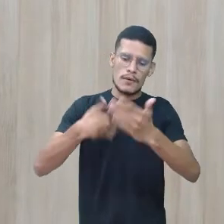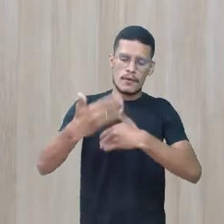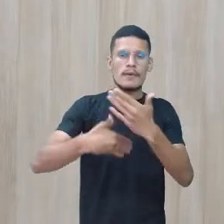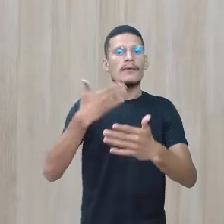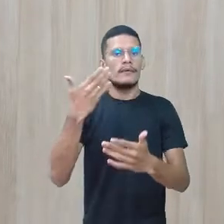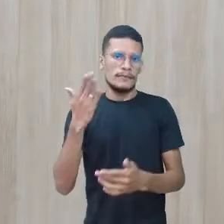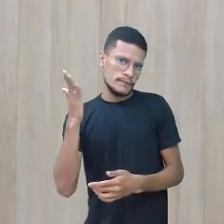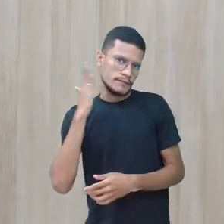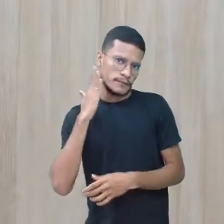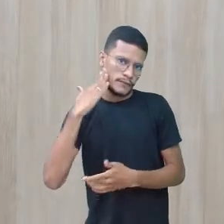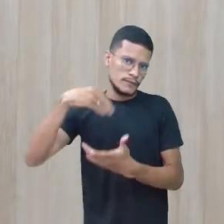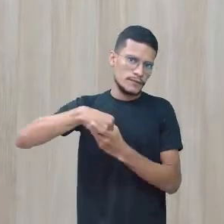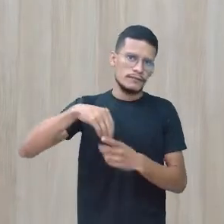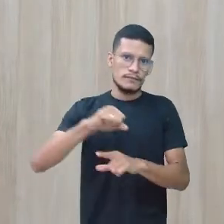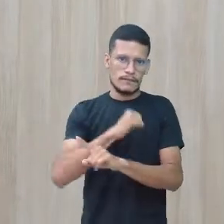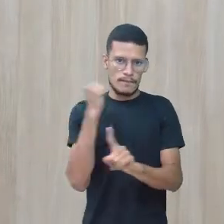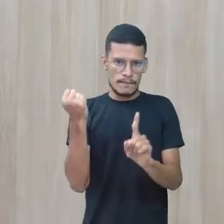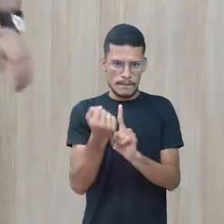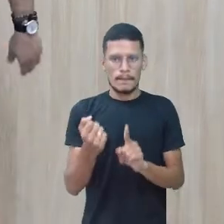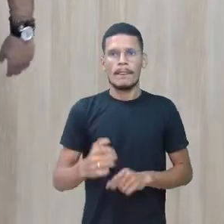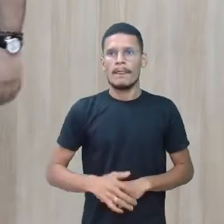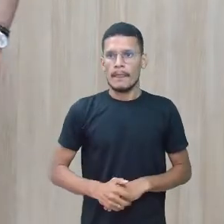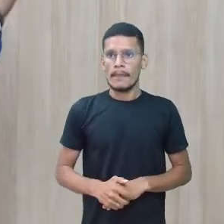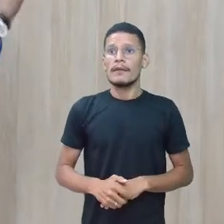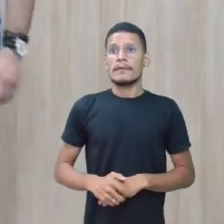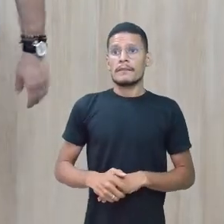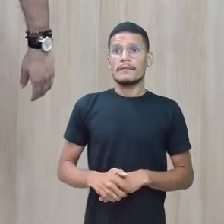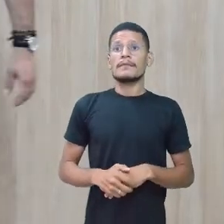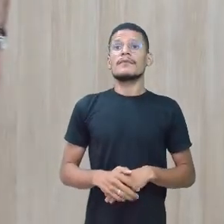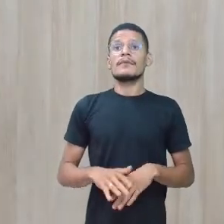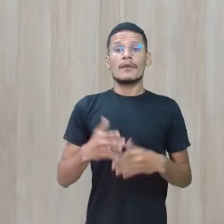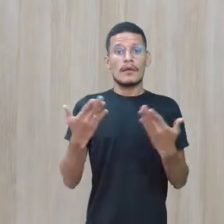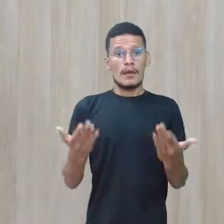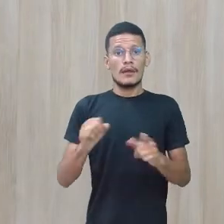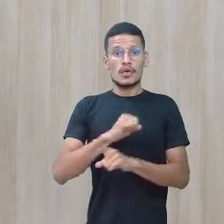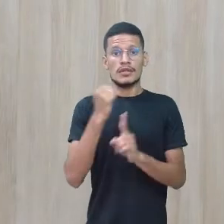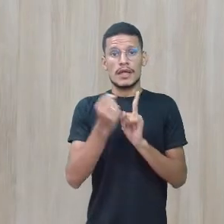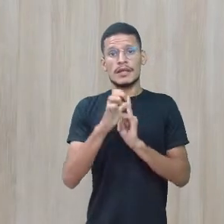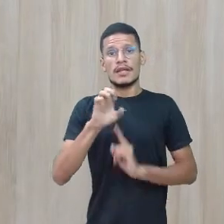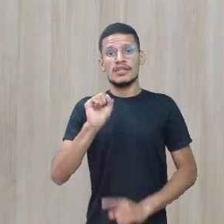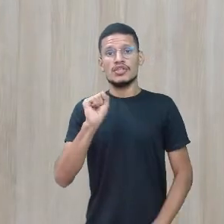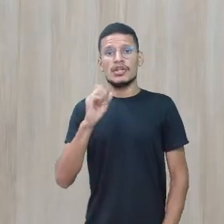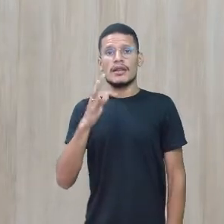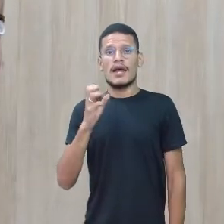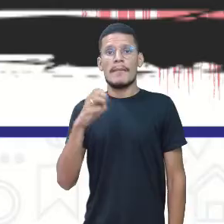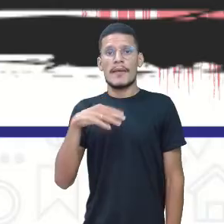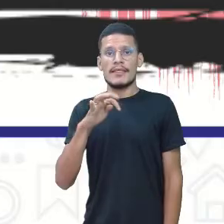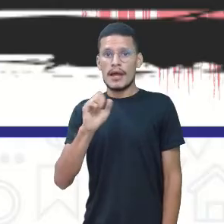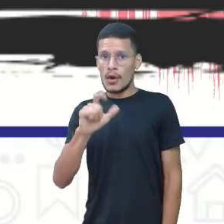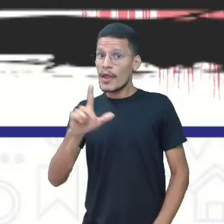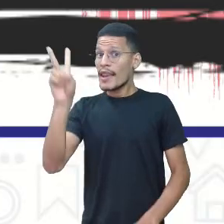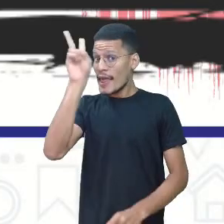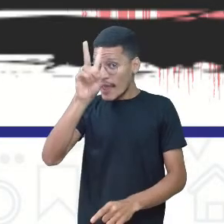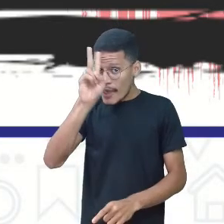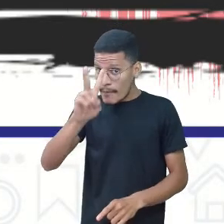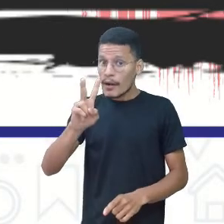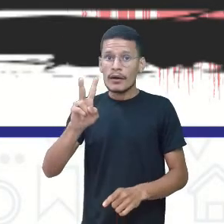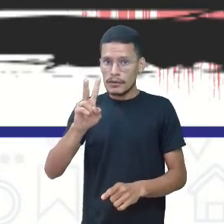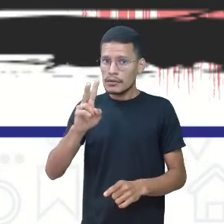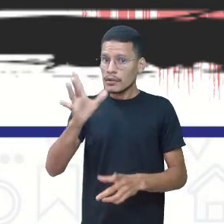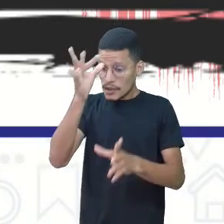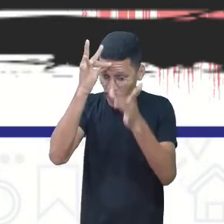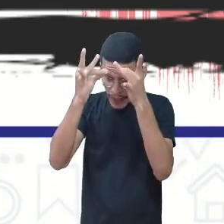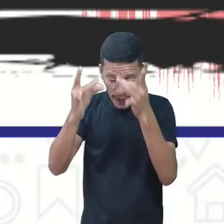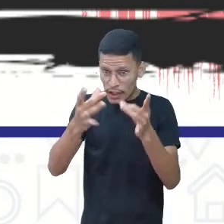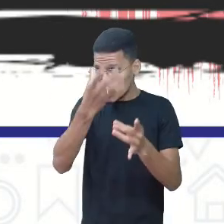considerados melhores, né, dentro da sociedade, né? Então, vejam, era uma sociedade estamental, lembrar isso daí, certo, gente? Lembrar,